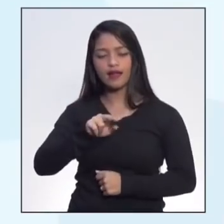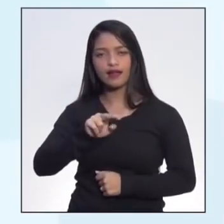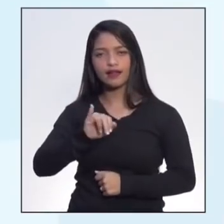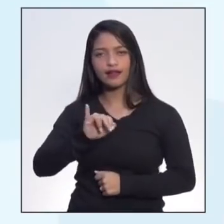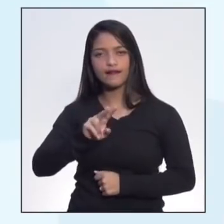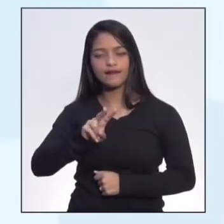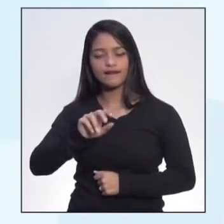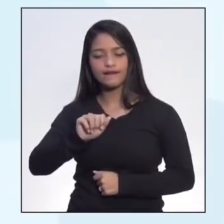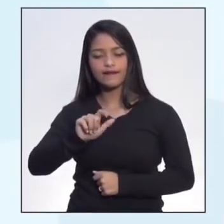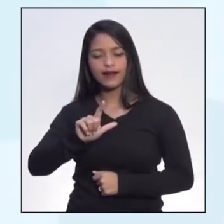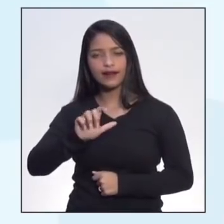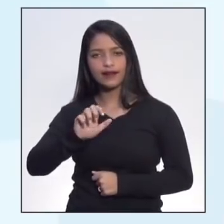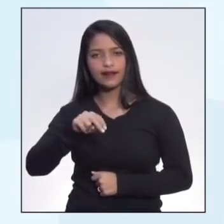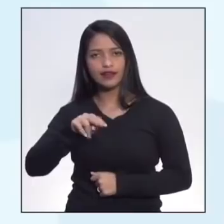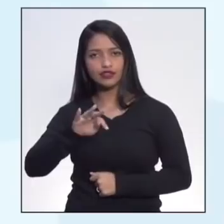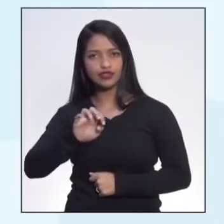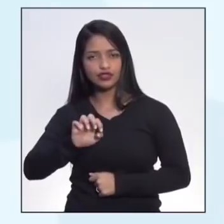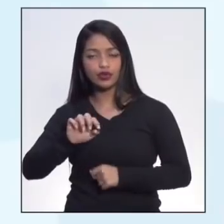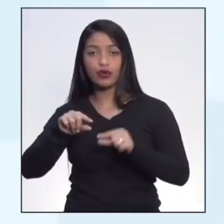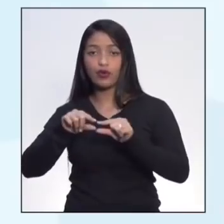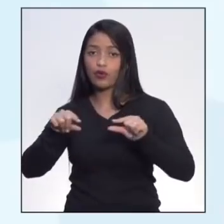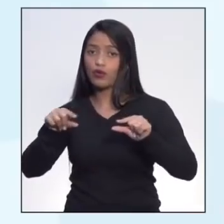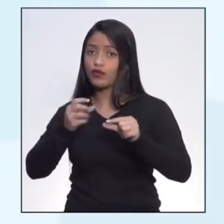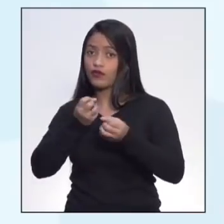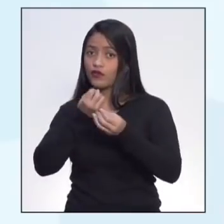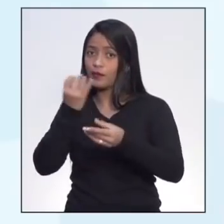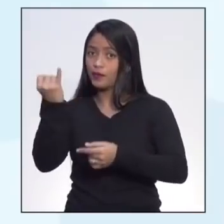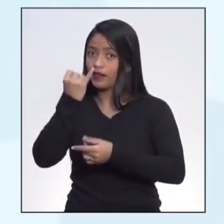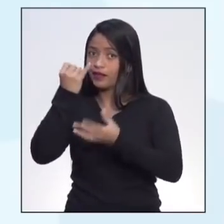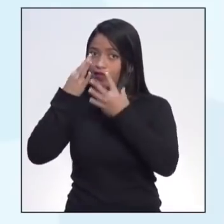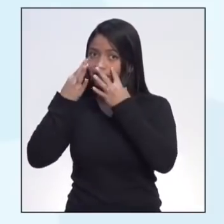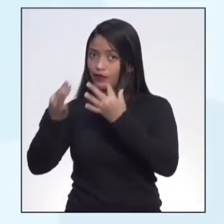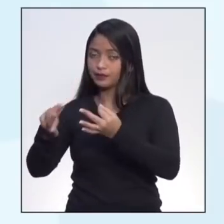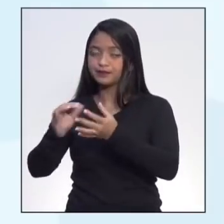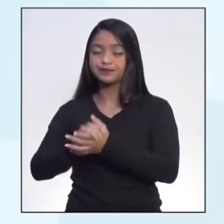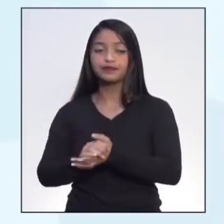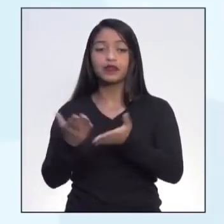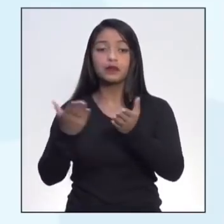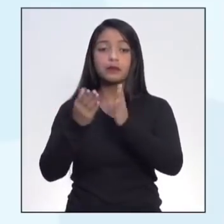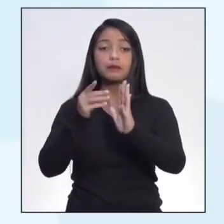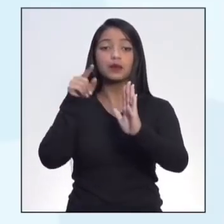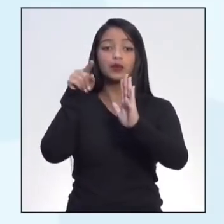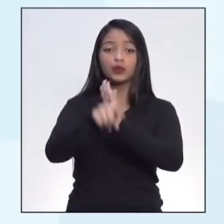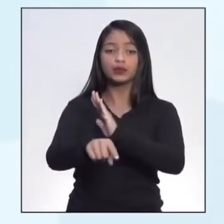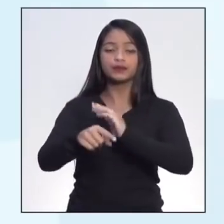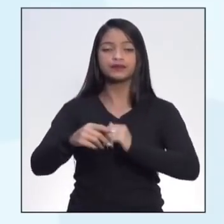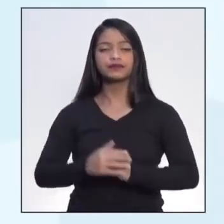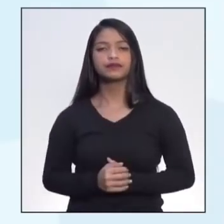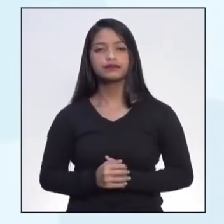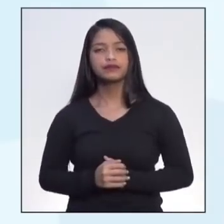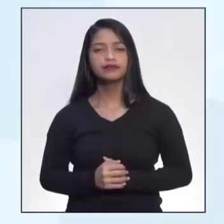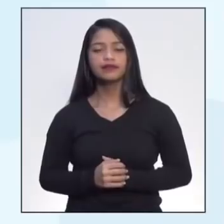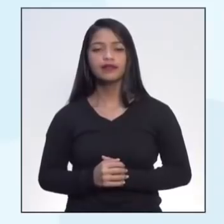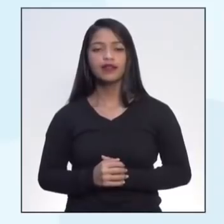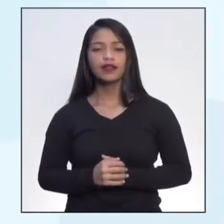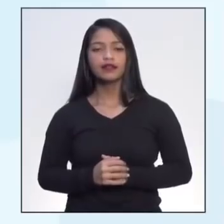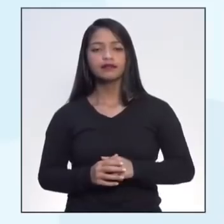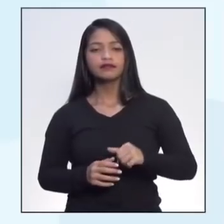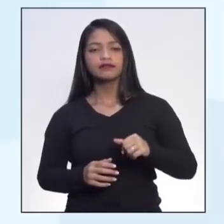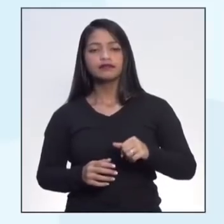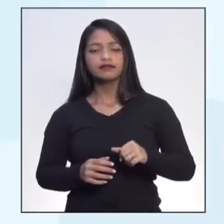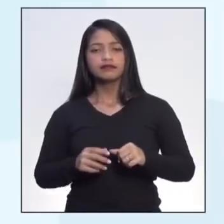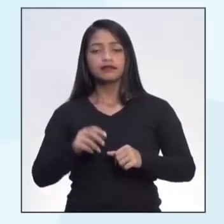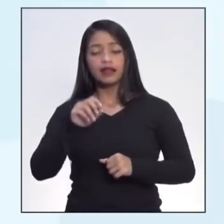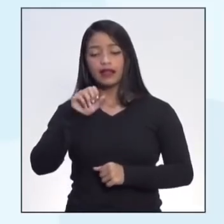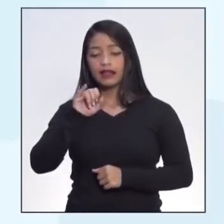enunciado. Pergunta: a alternativa, por conta da matéria de frações equivalentes, a alternativa